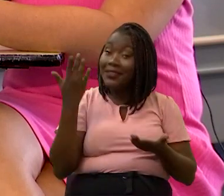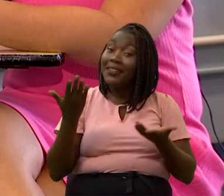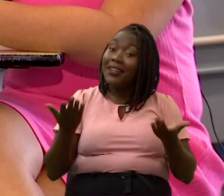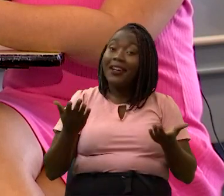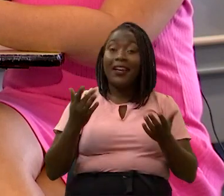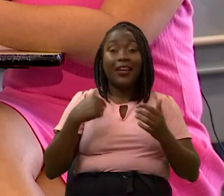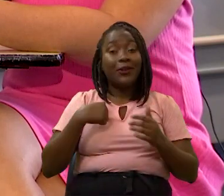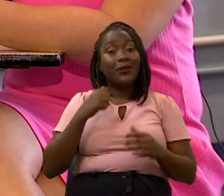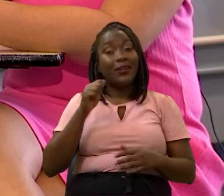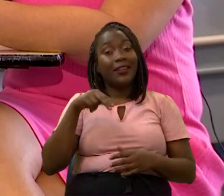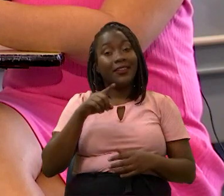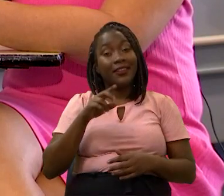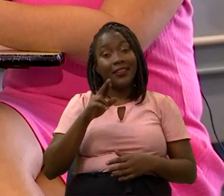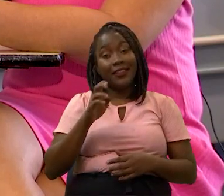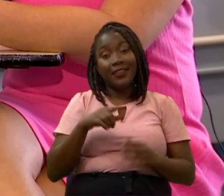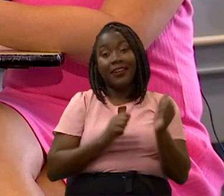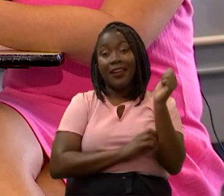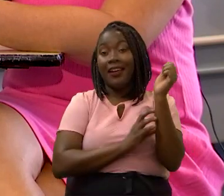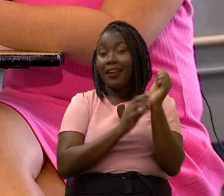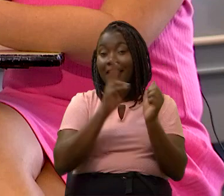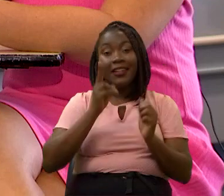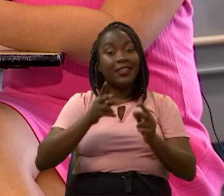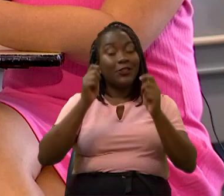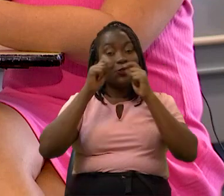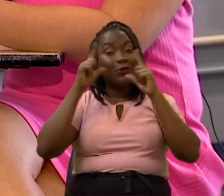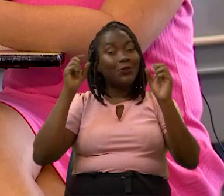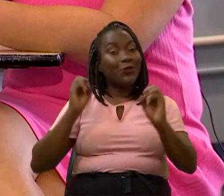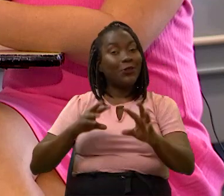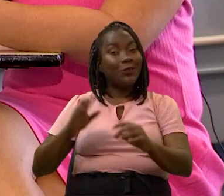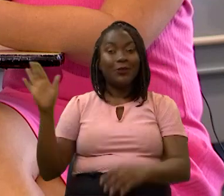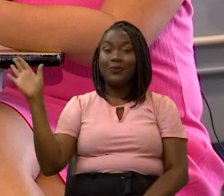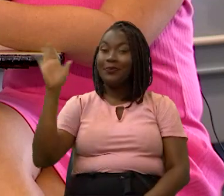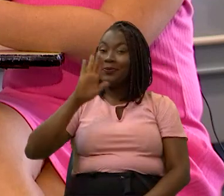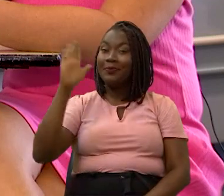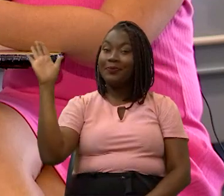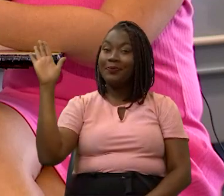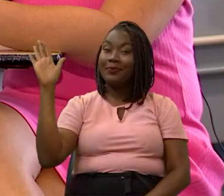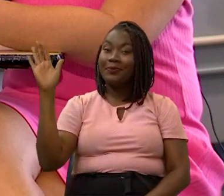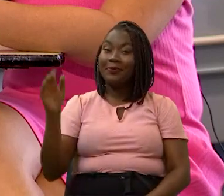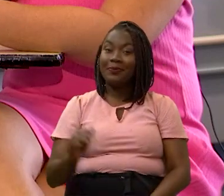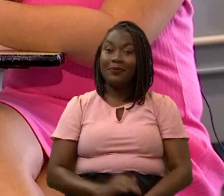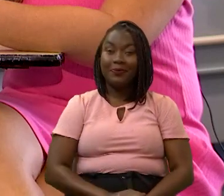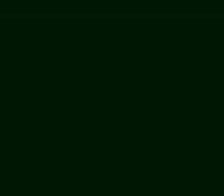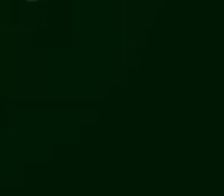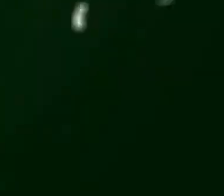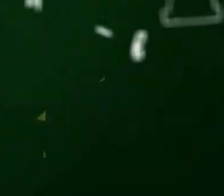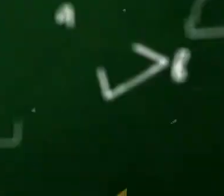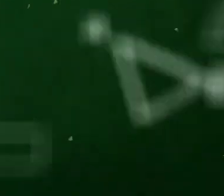pessoal, é isso aí. Eu sou o André Aranha e estou sempre de olho na educação. Tchau!